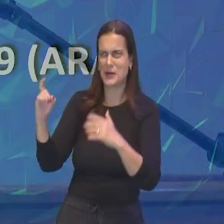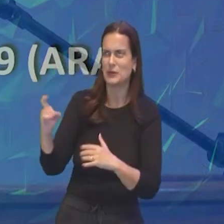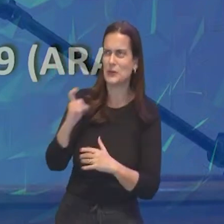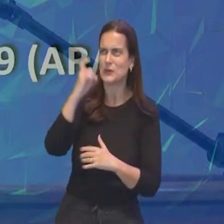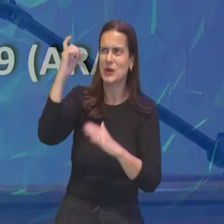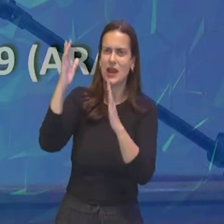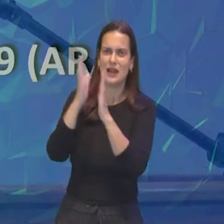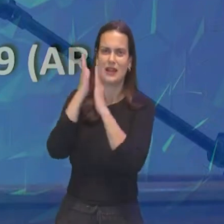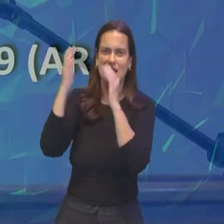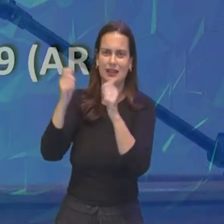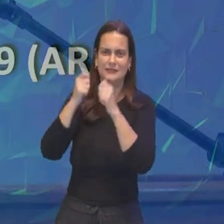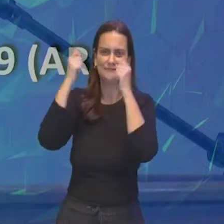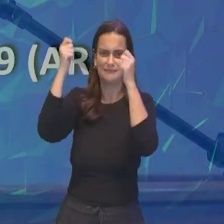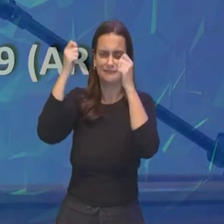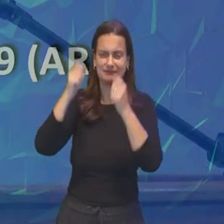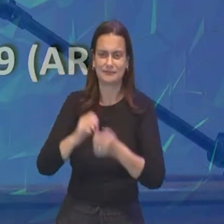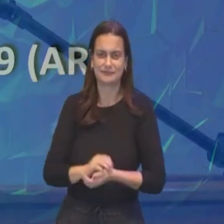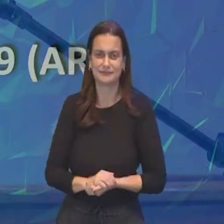alturas.